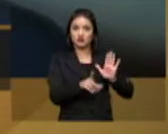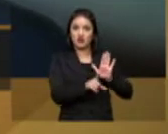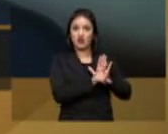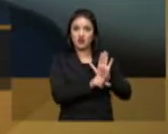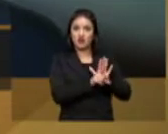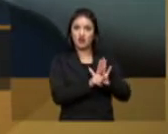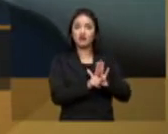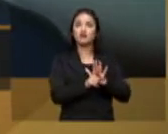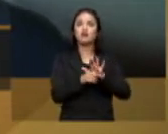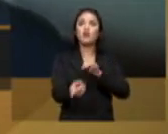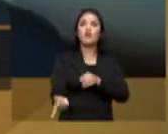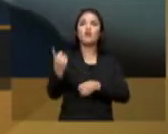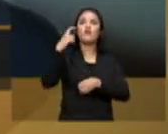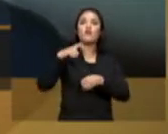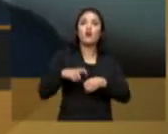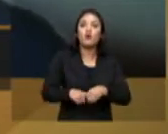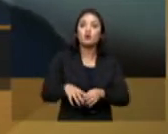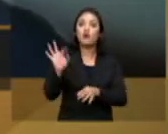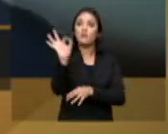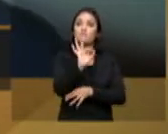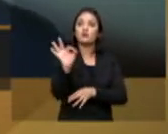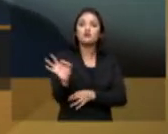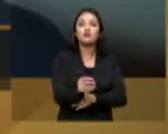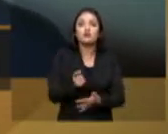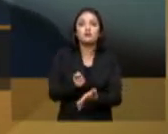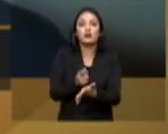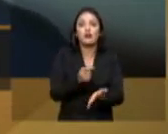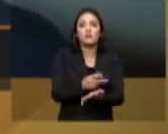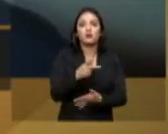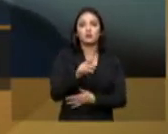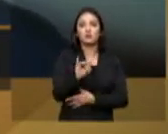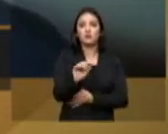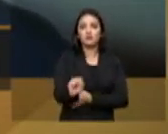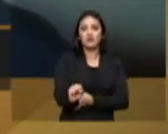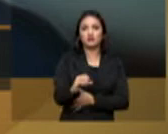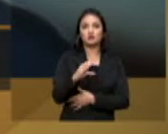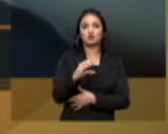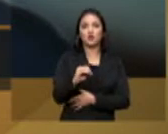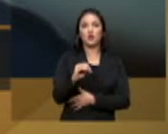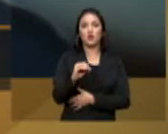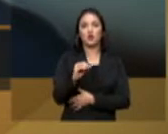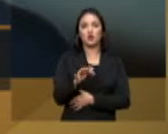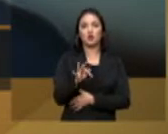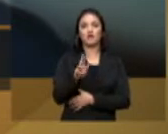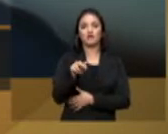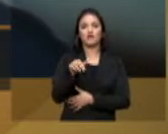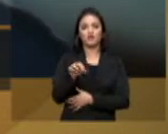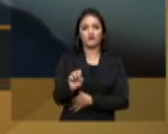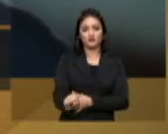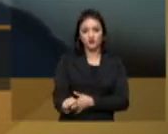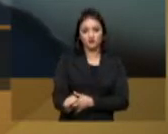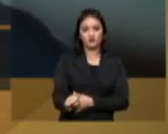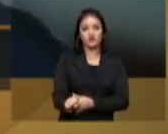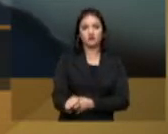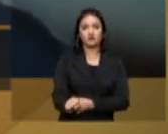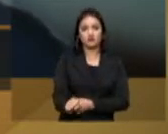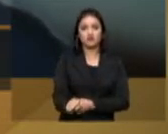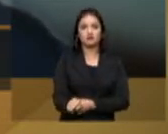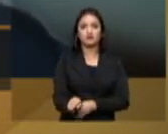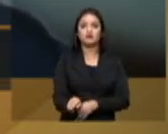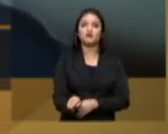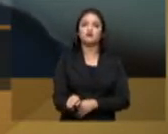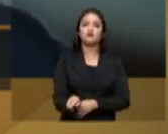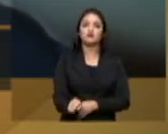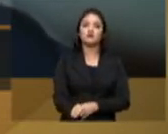alíquotas de contribuição para o PIS e COFINS sobre as receitas financeiras auferidas pelas pessoas jurídicas sujeitas ao